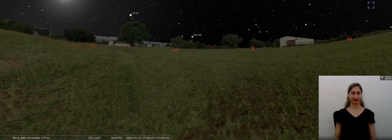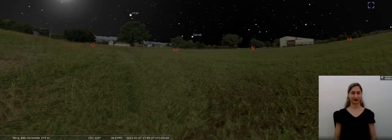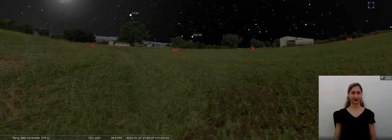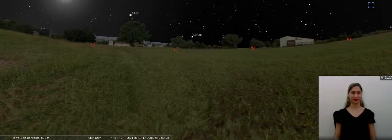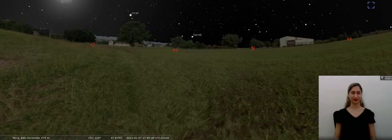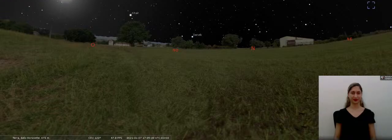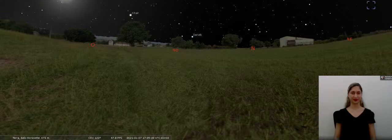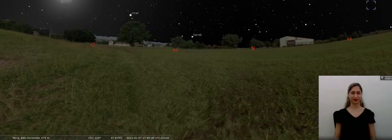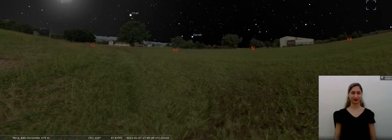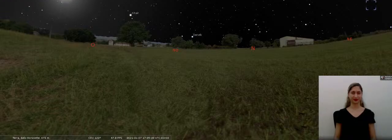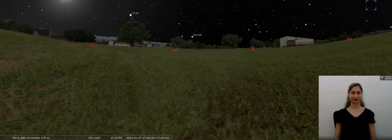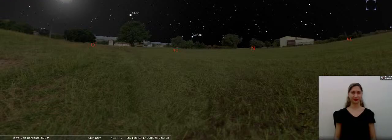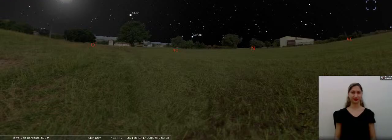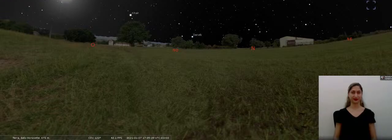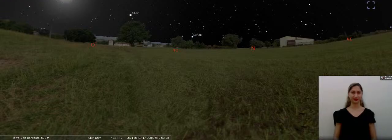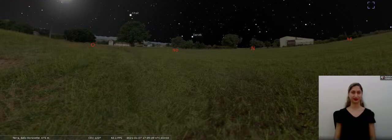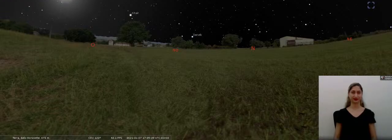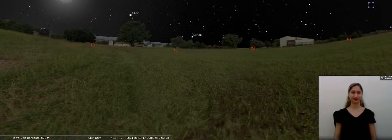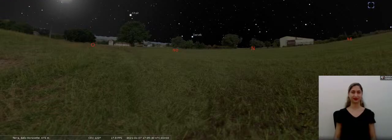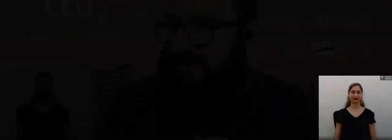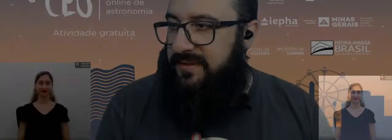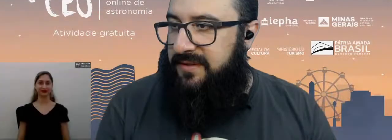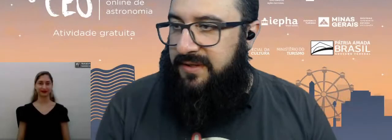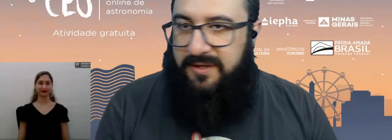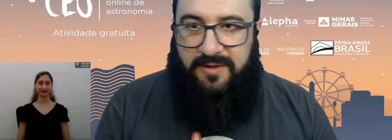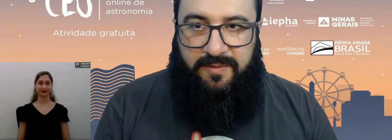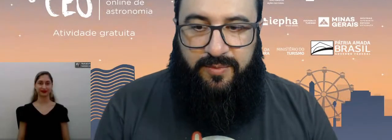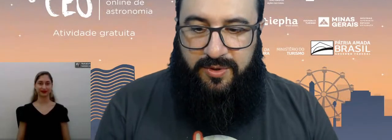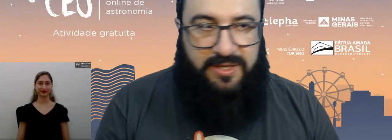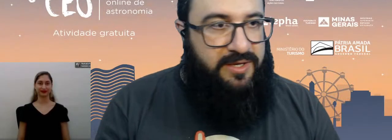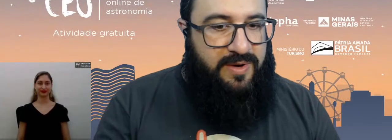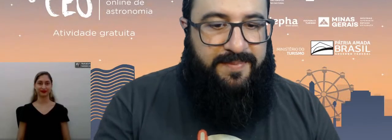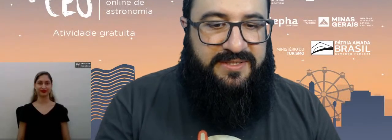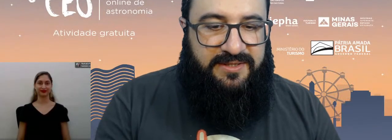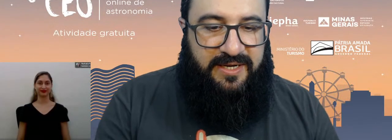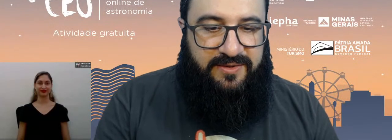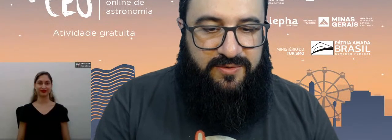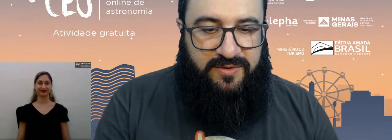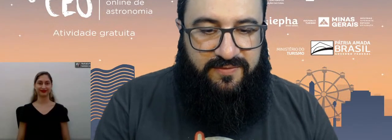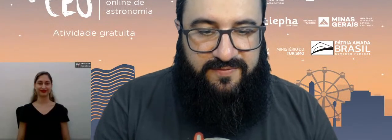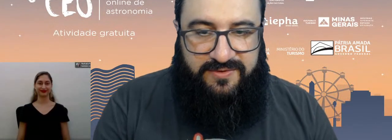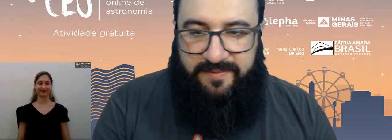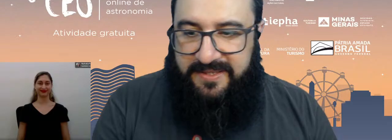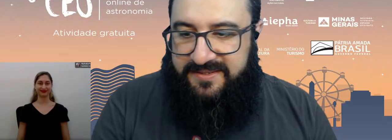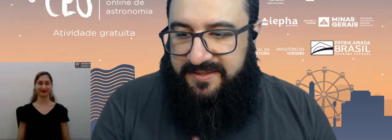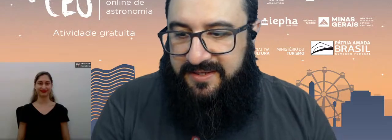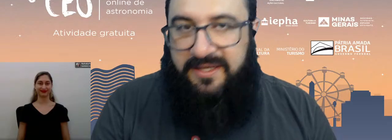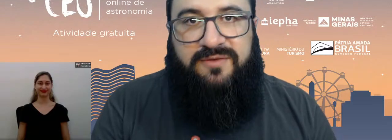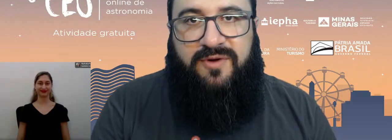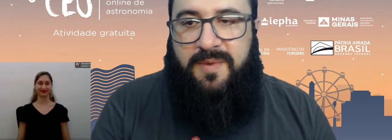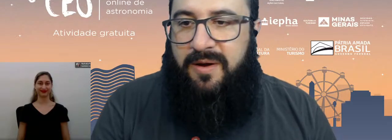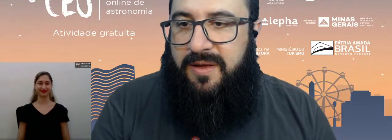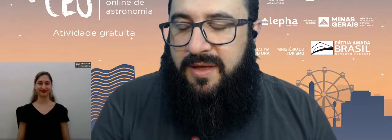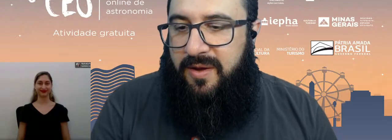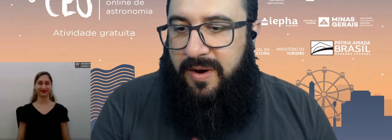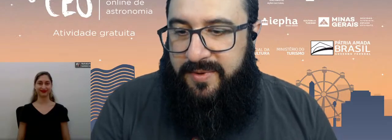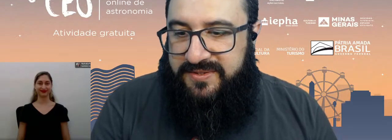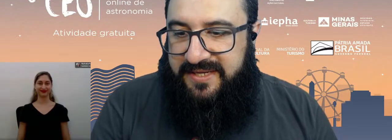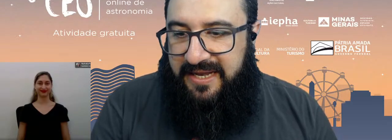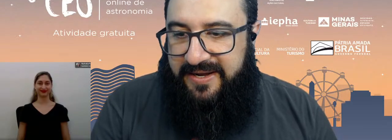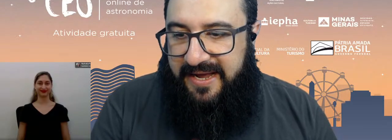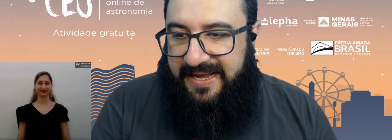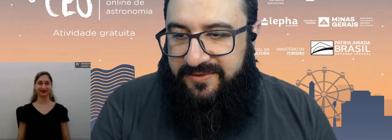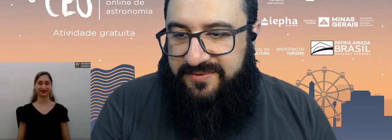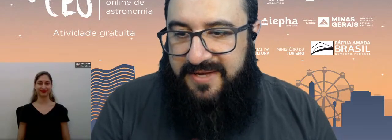aqui bom então gente deixa eu fazer uma coisa aqui em porque eu apresentador fiz uma besteira que foi mal